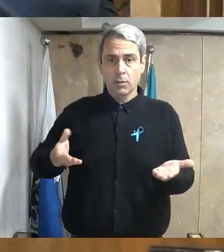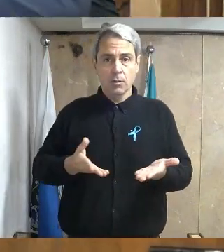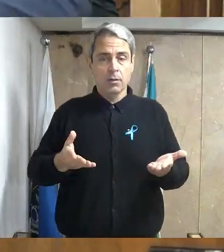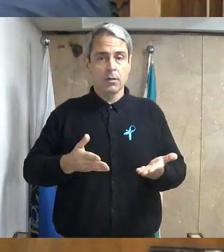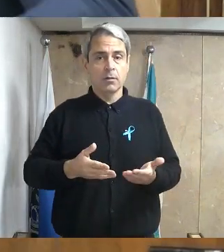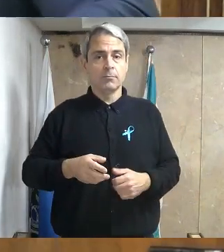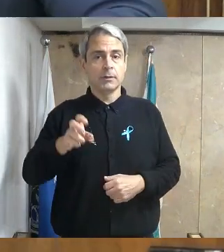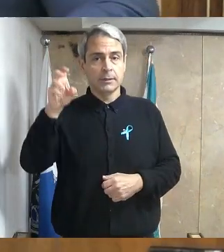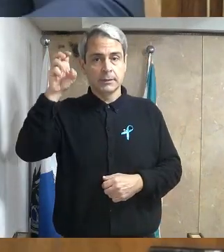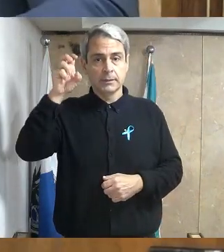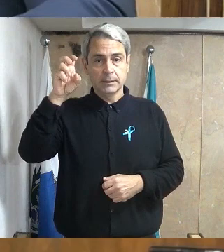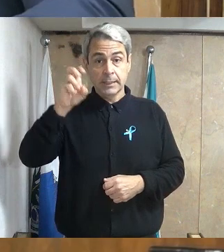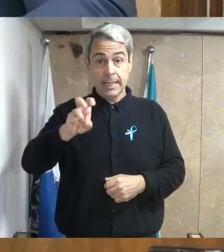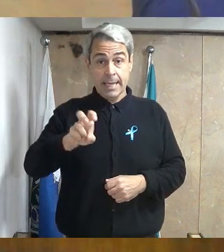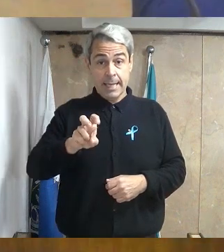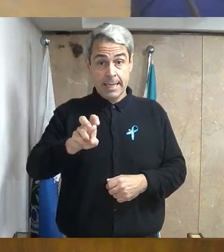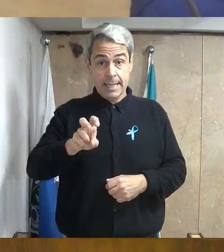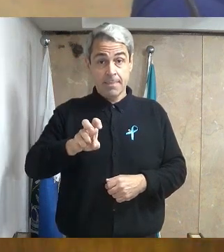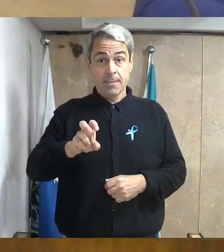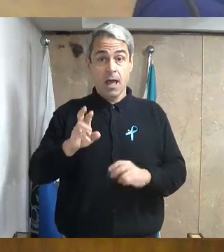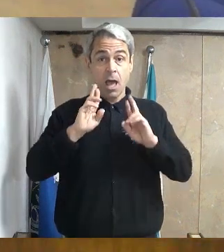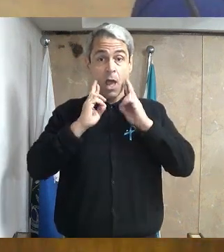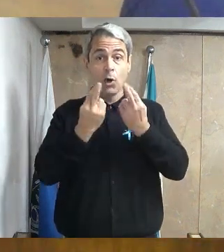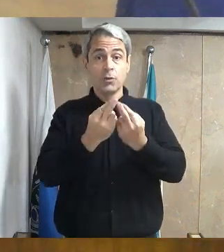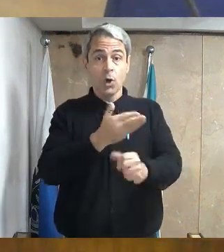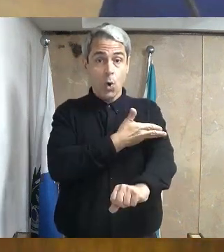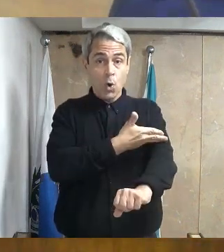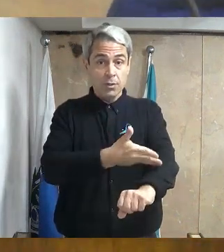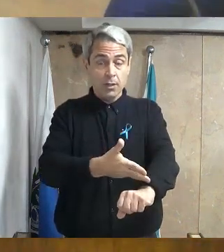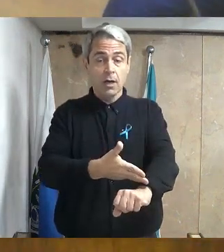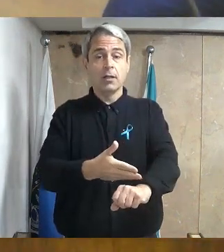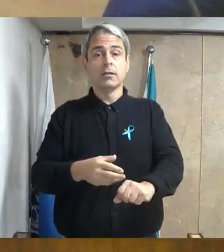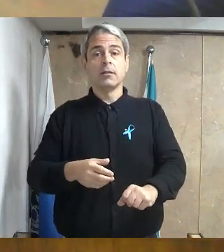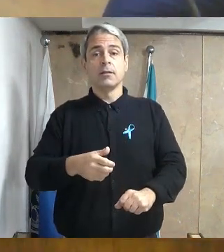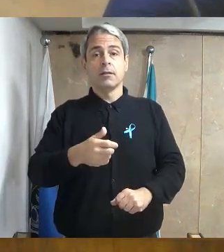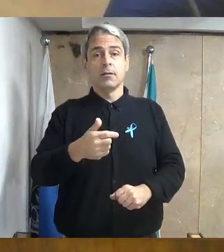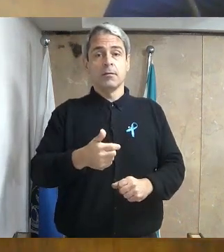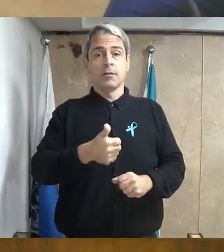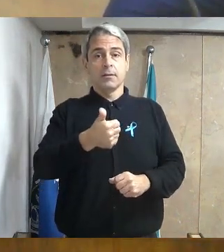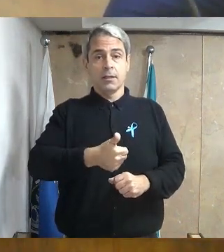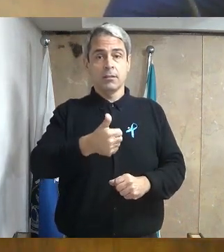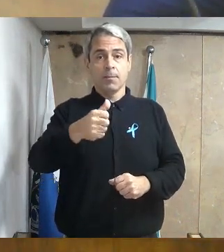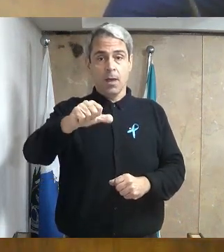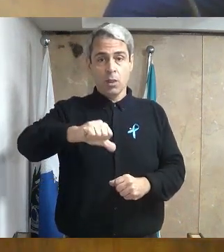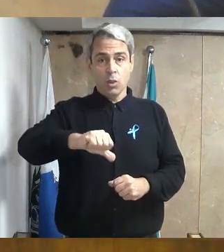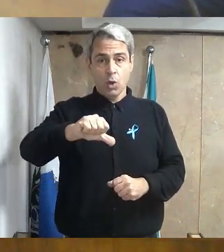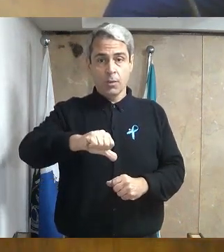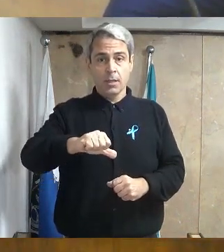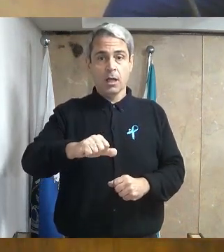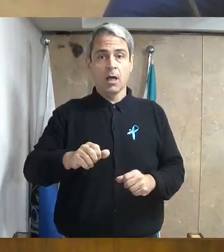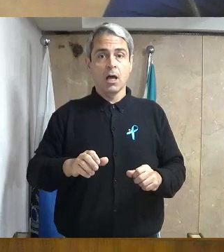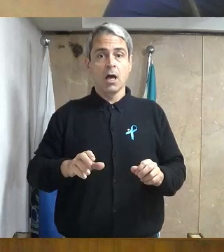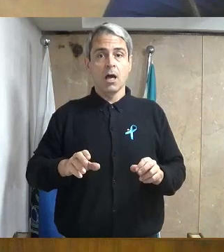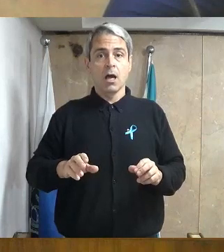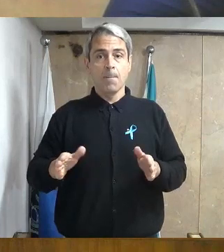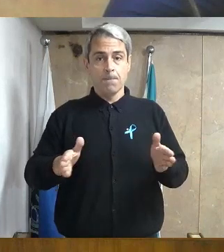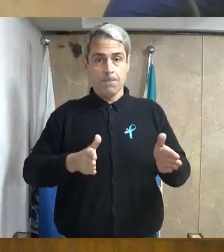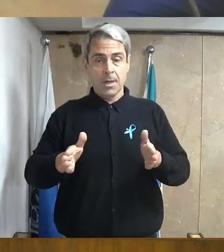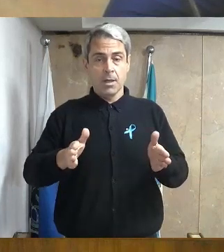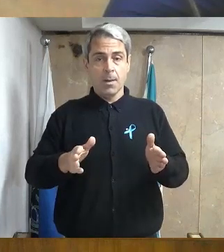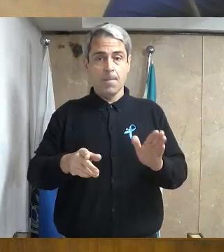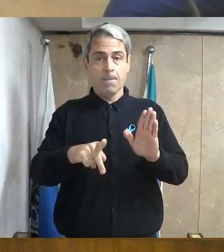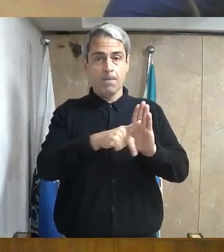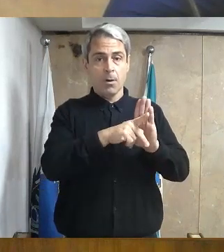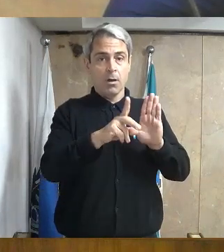Quinta reunião ordinária de 17 de novembro de 2022, da 19ª Legislatura. Projeto de